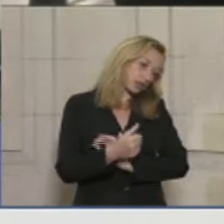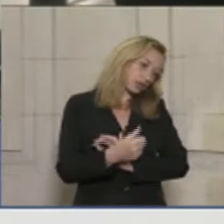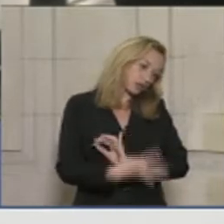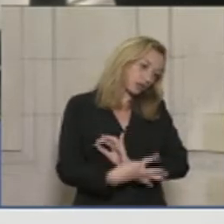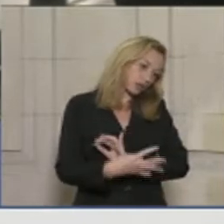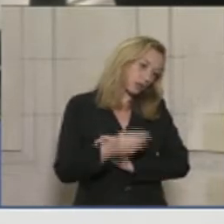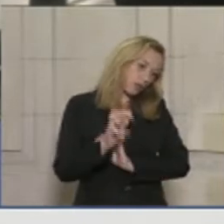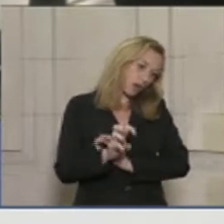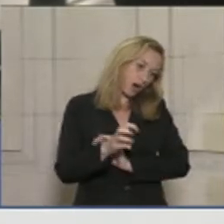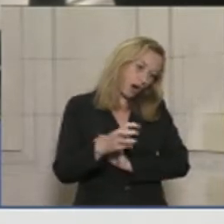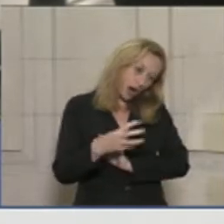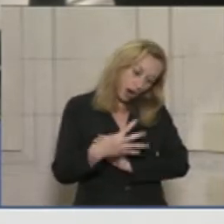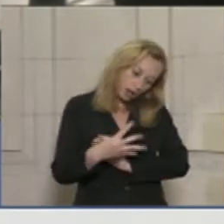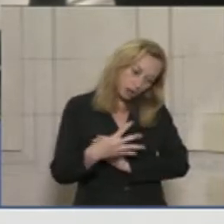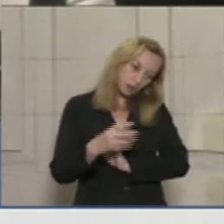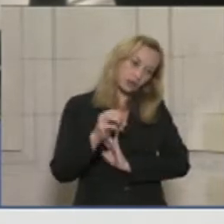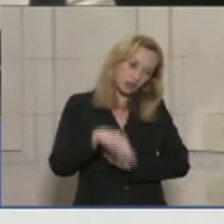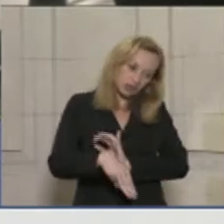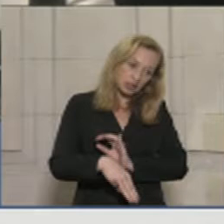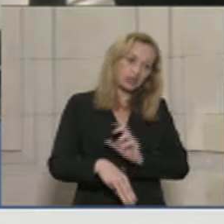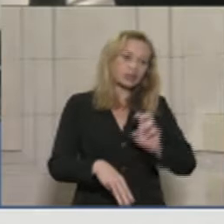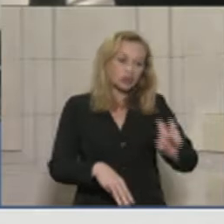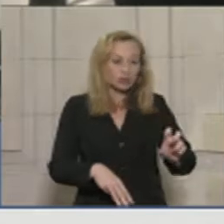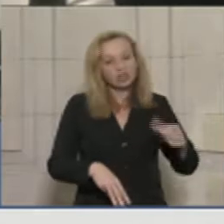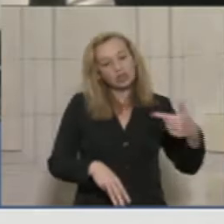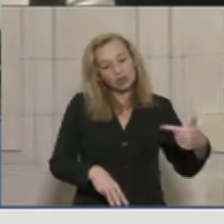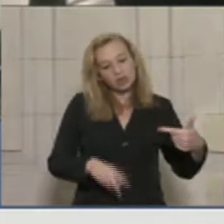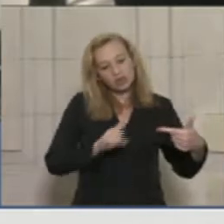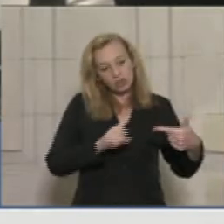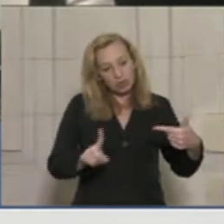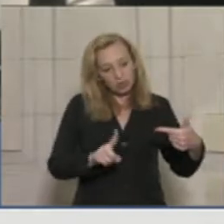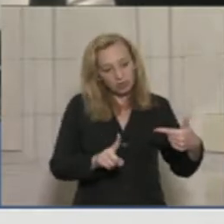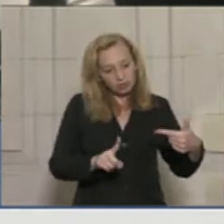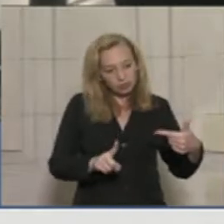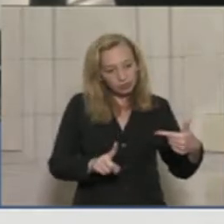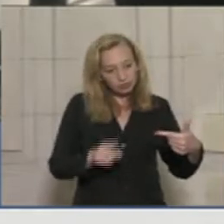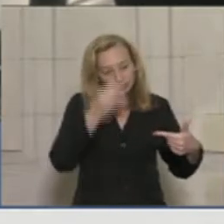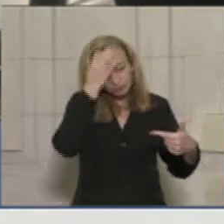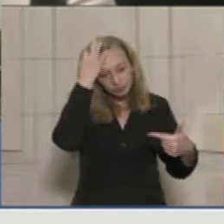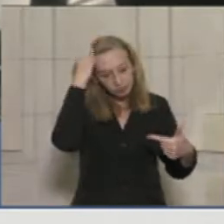4 sim, 52 não e 4